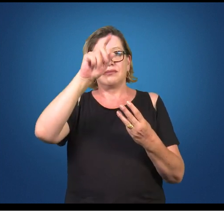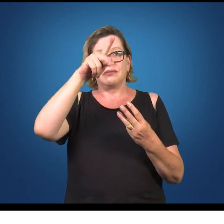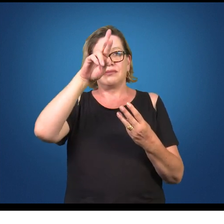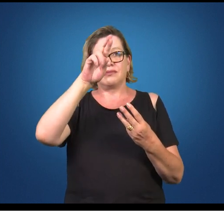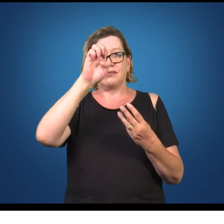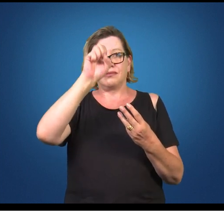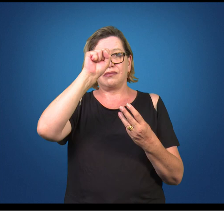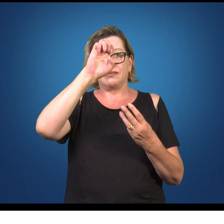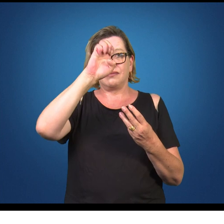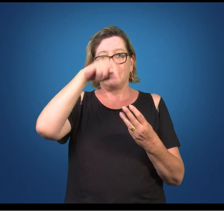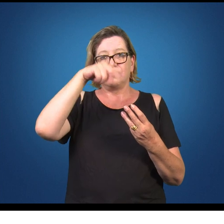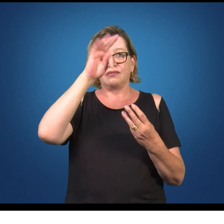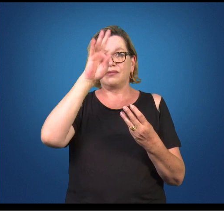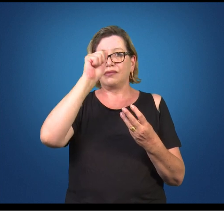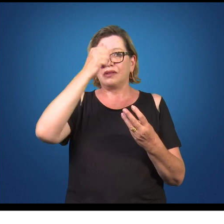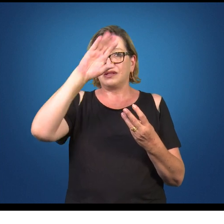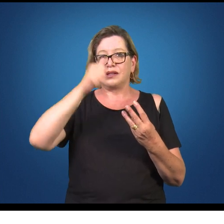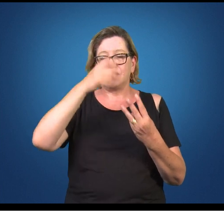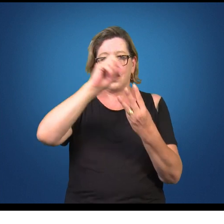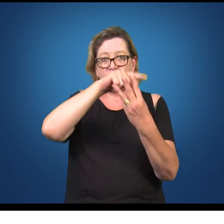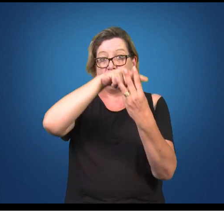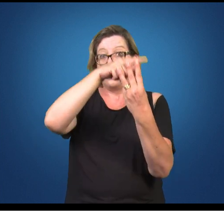esse geralmente